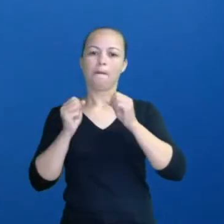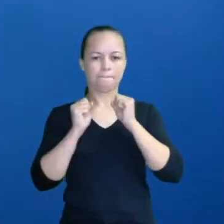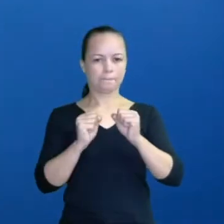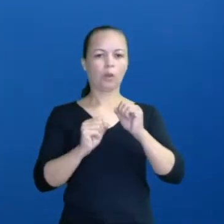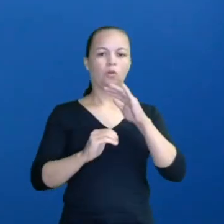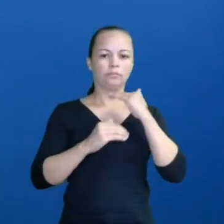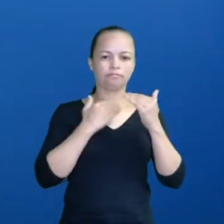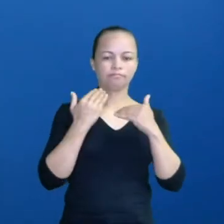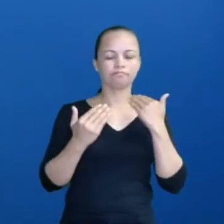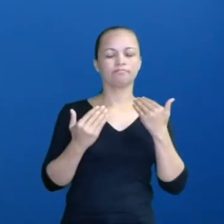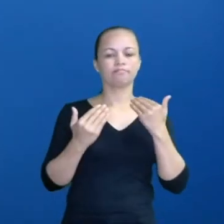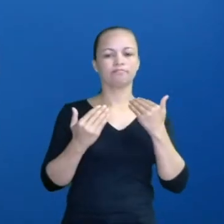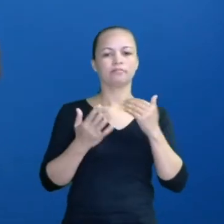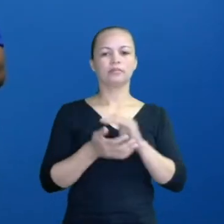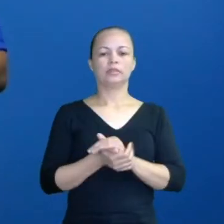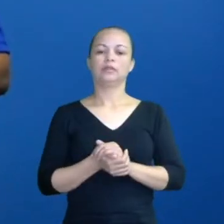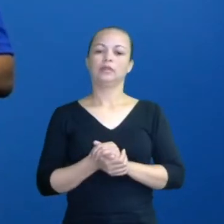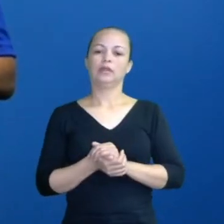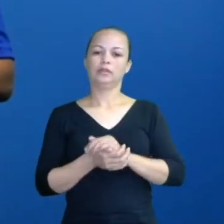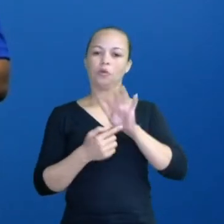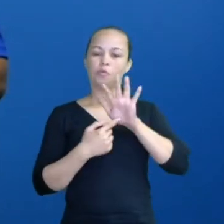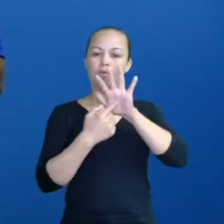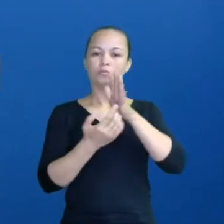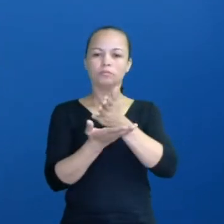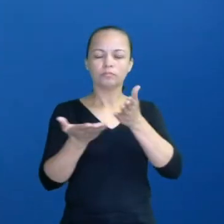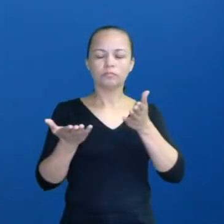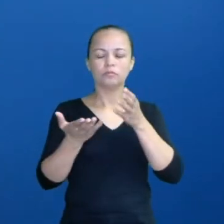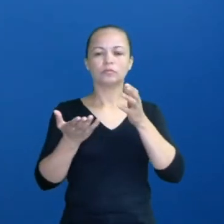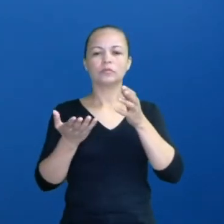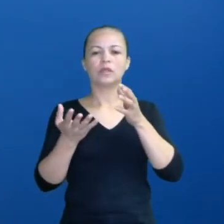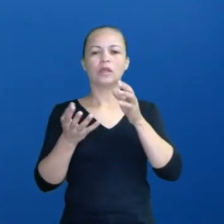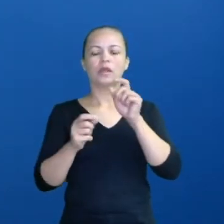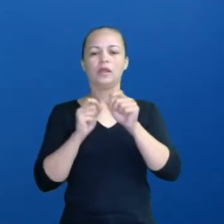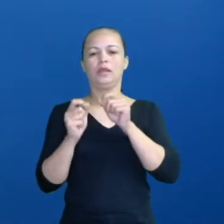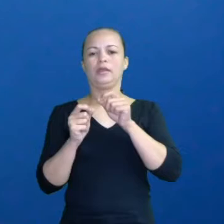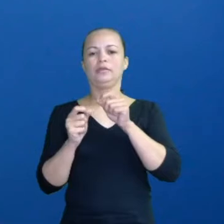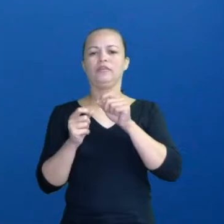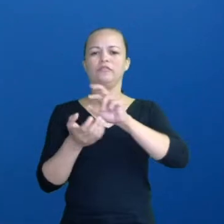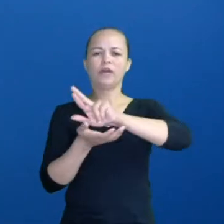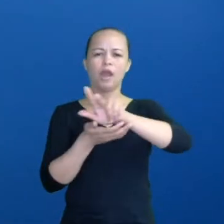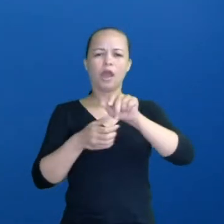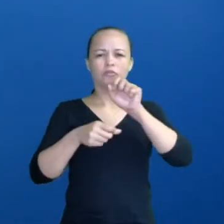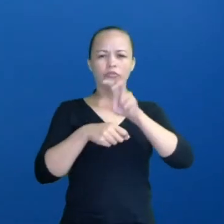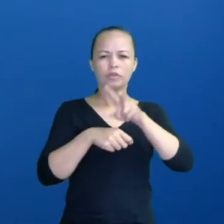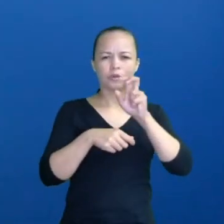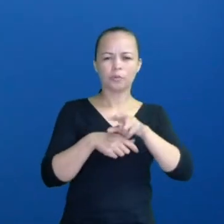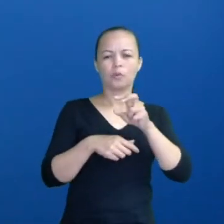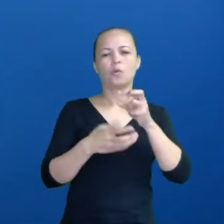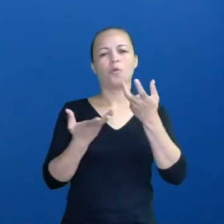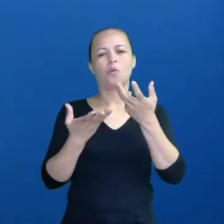vocês. Existem várias doenças, né, que são causadas por micro-organismos,